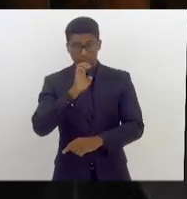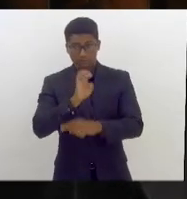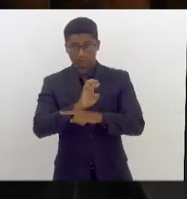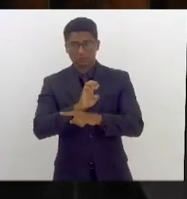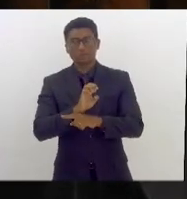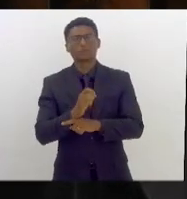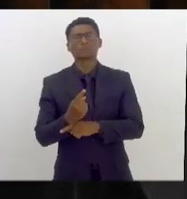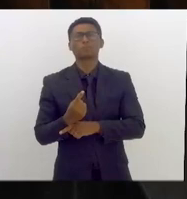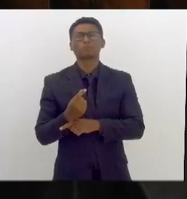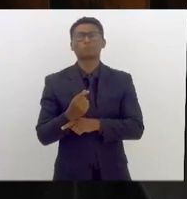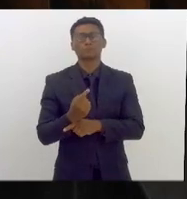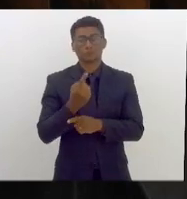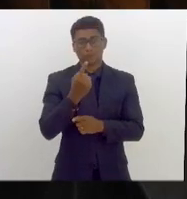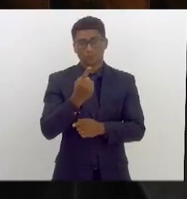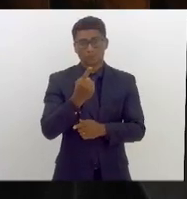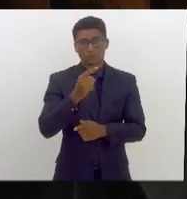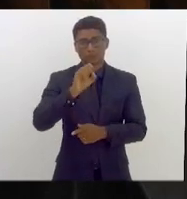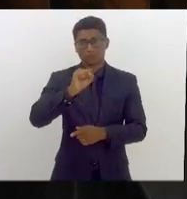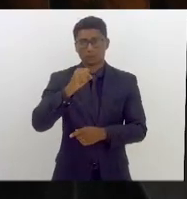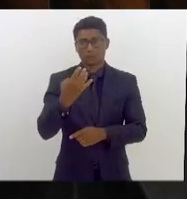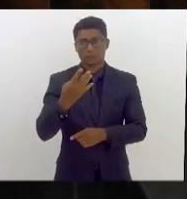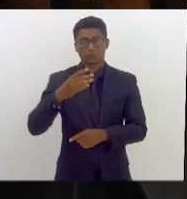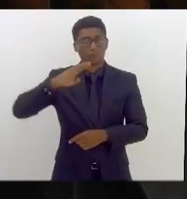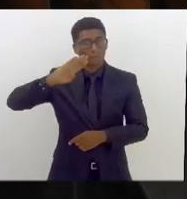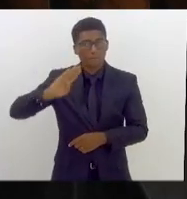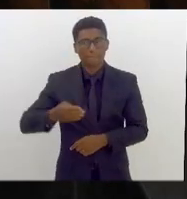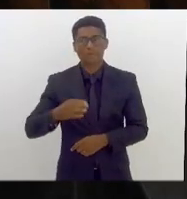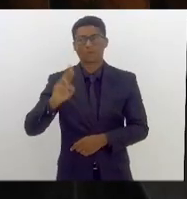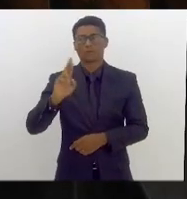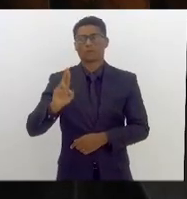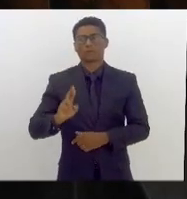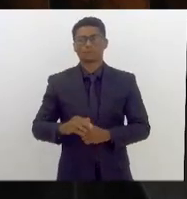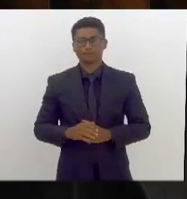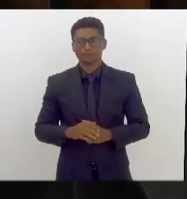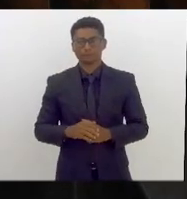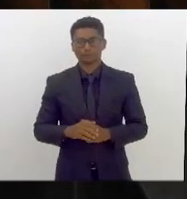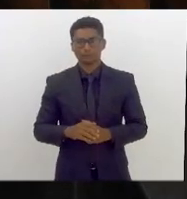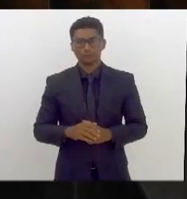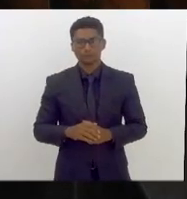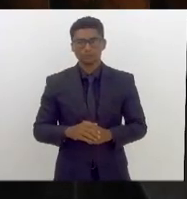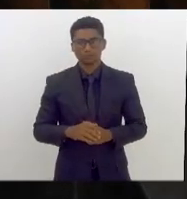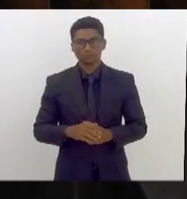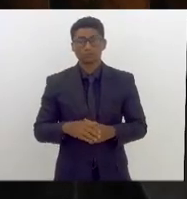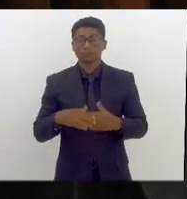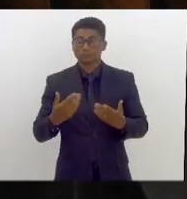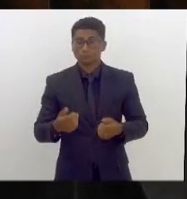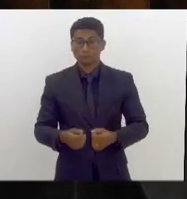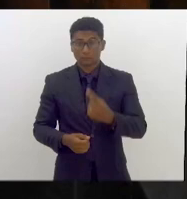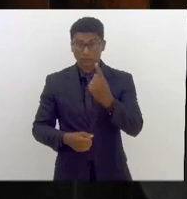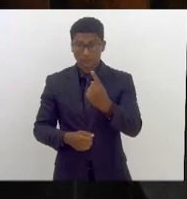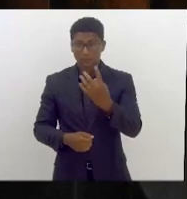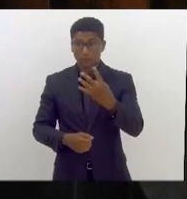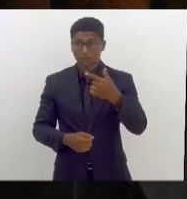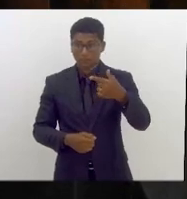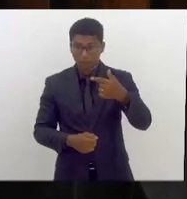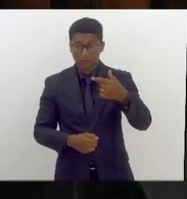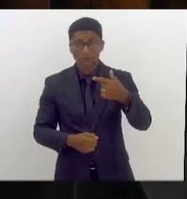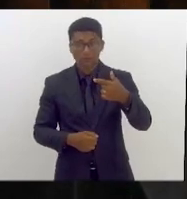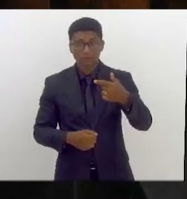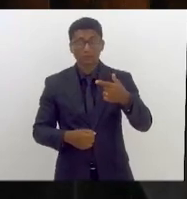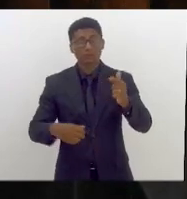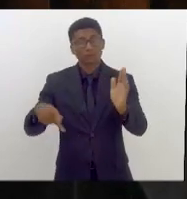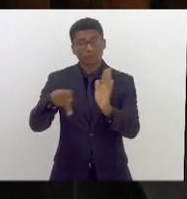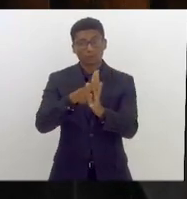de 184 bilhões de reais, em números redondos, dos quais 142 com a União. Então, assim, o